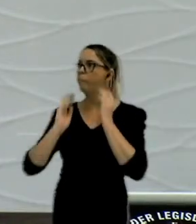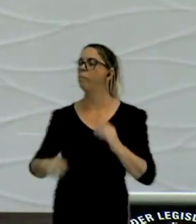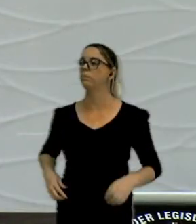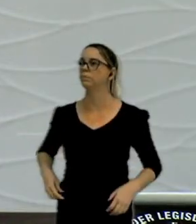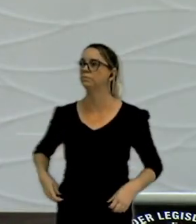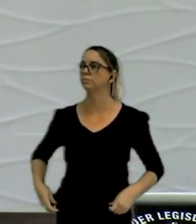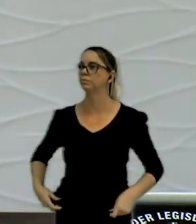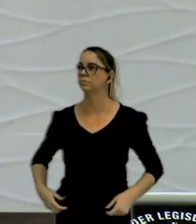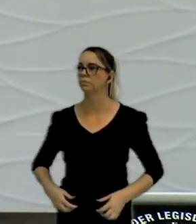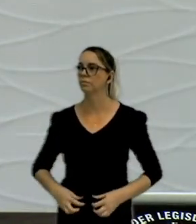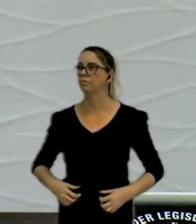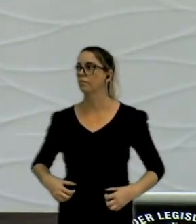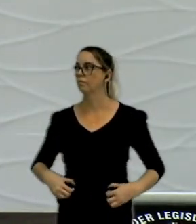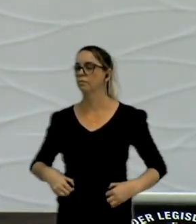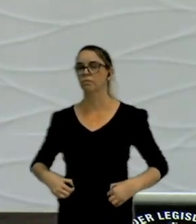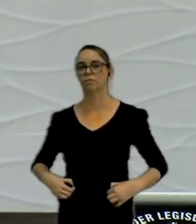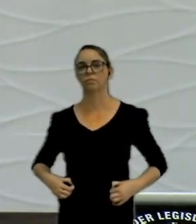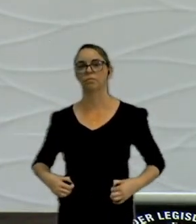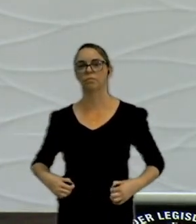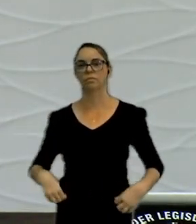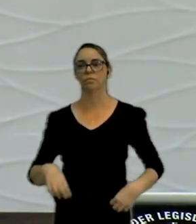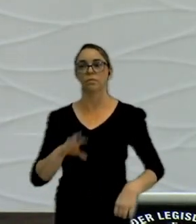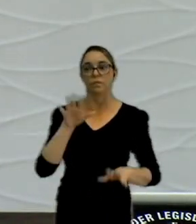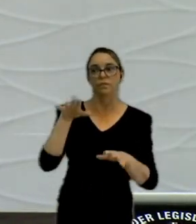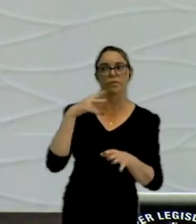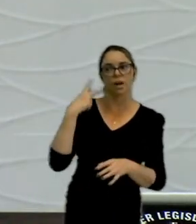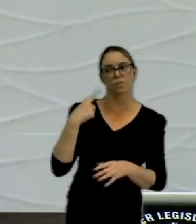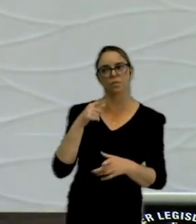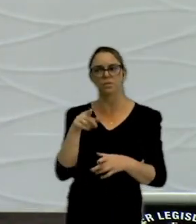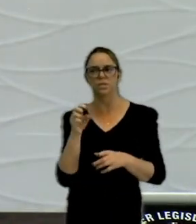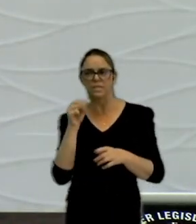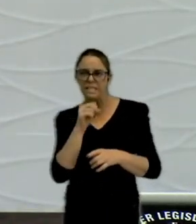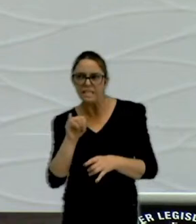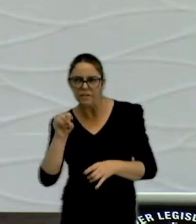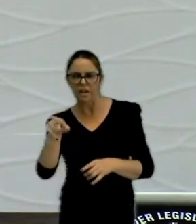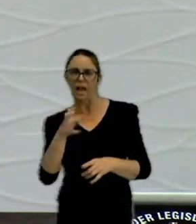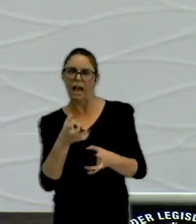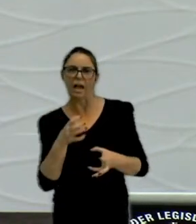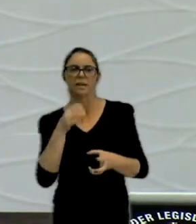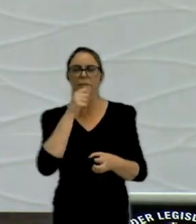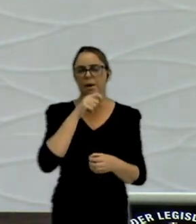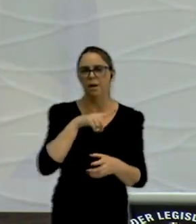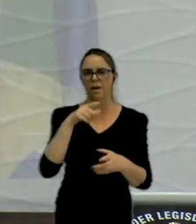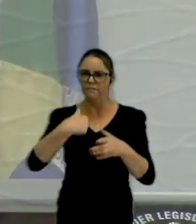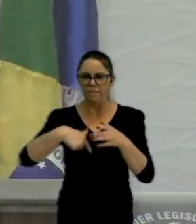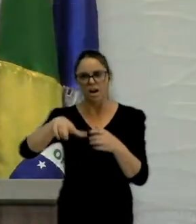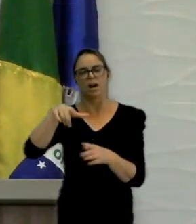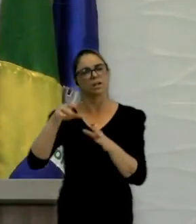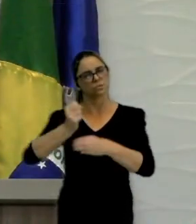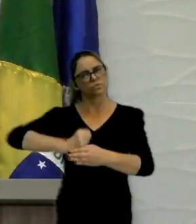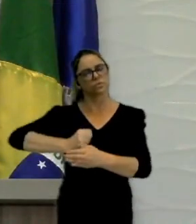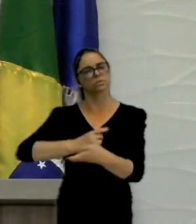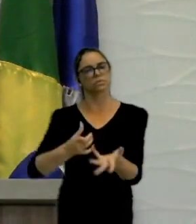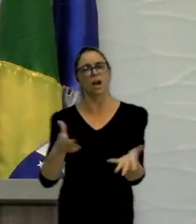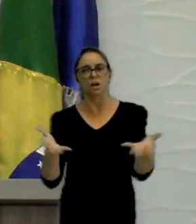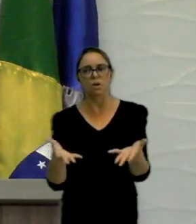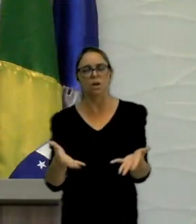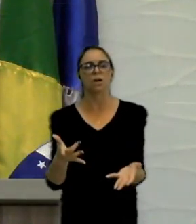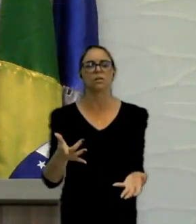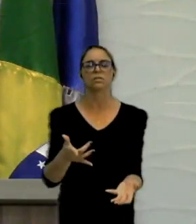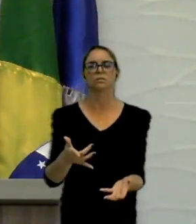Vereador, aqui a gente está discutindo o requerimento. Se o senhor quiser fazer graça, o senhor sai e vai fazer lá na cozinha. Aqui a gente está discutindo o requerimento.